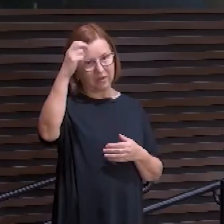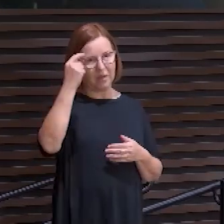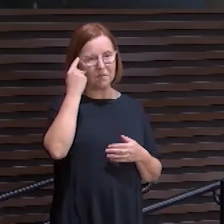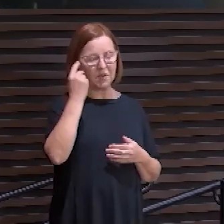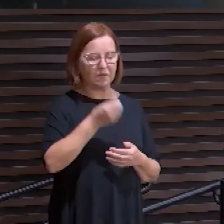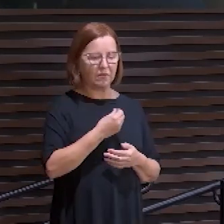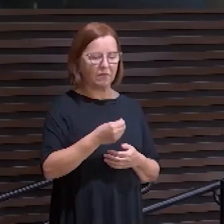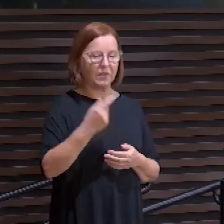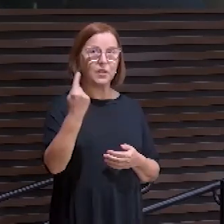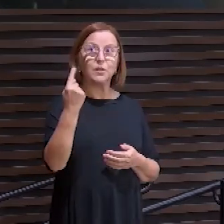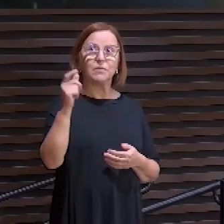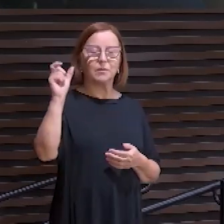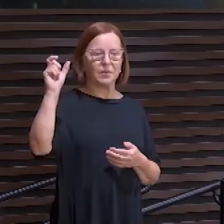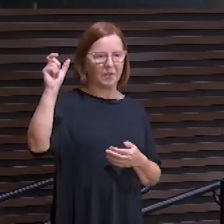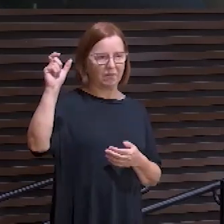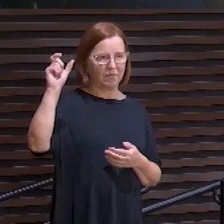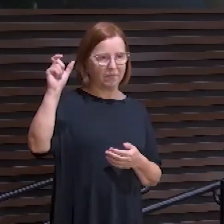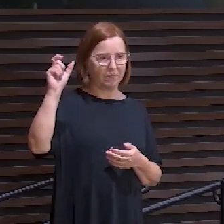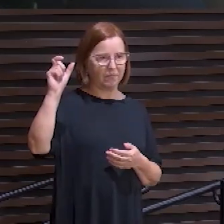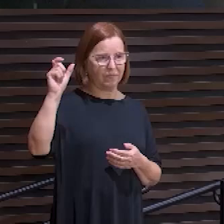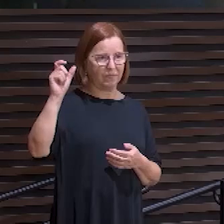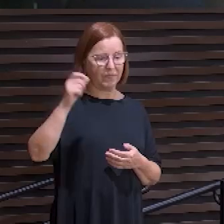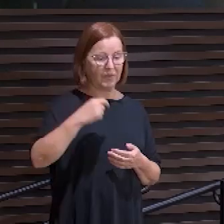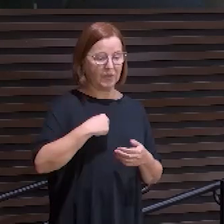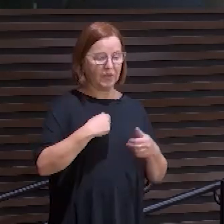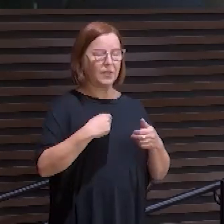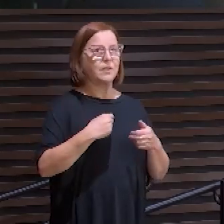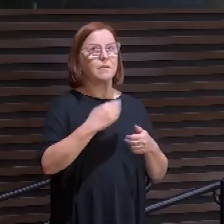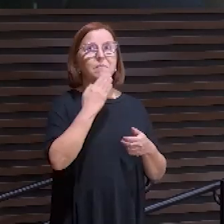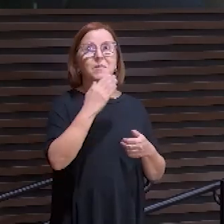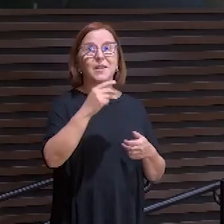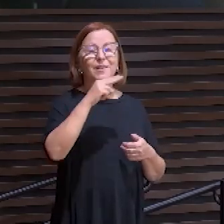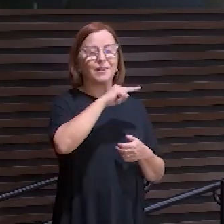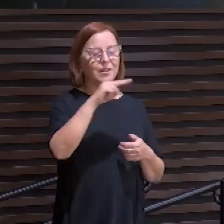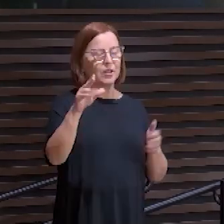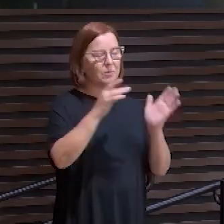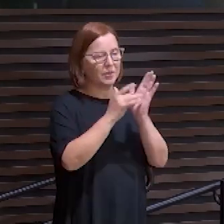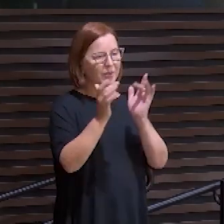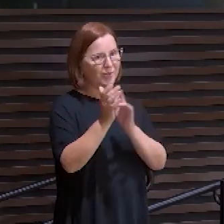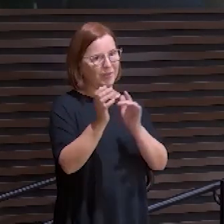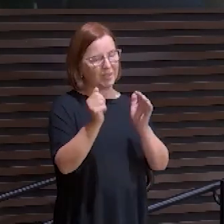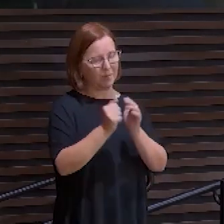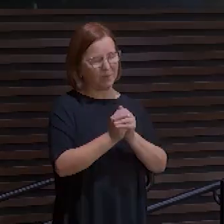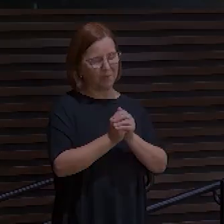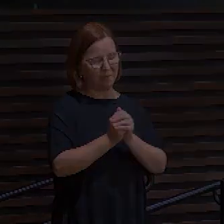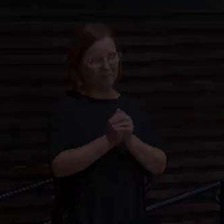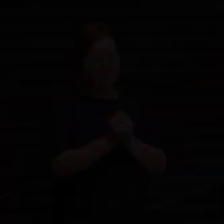viver a tua palavra. É o que eu te peço em nome de Jesus. Amém.